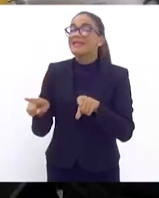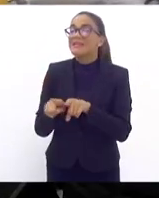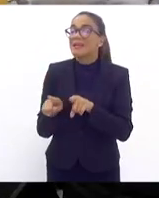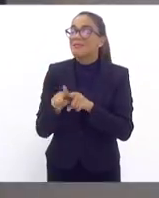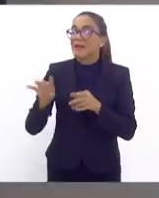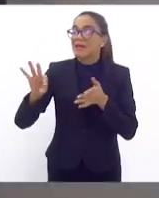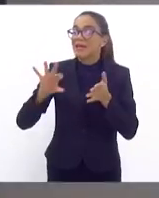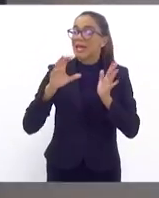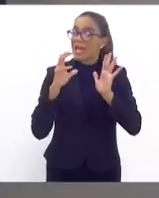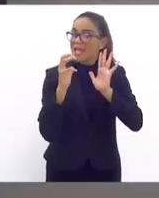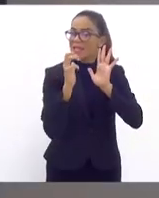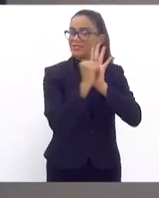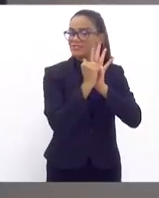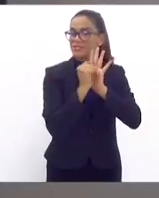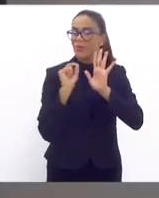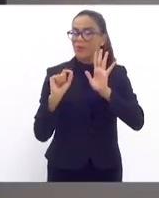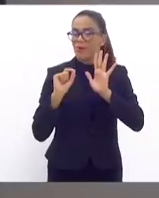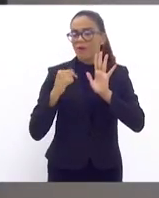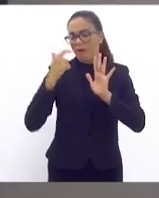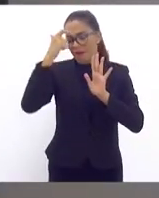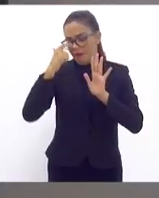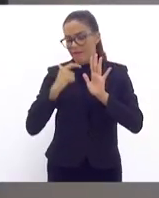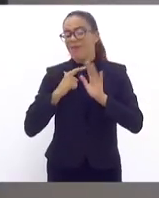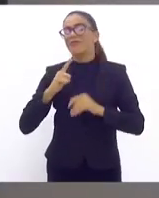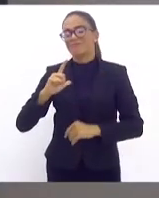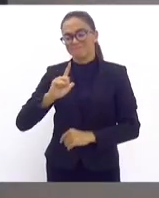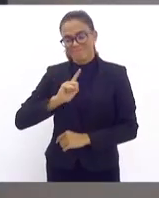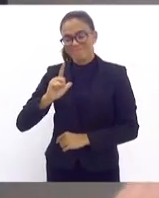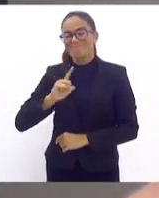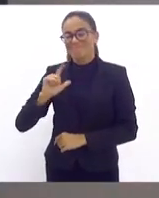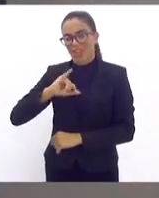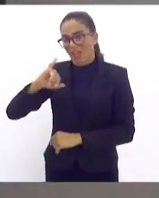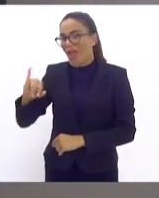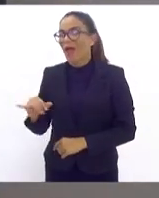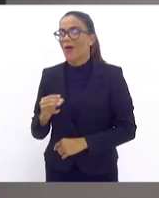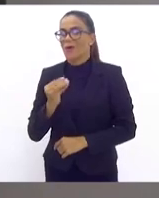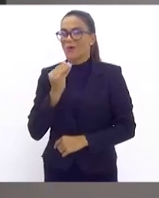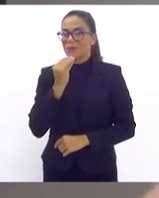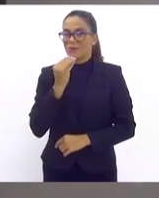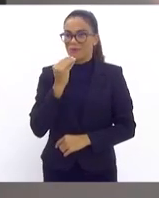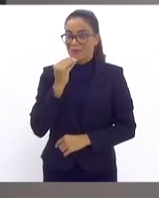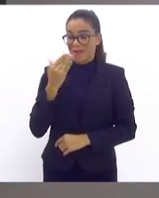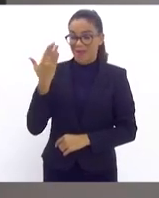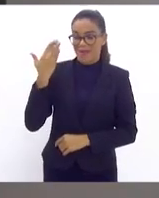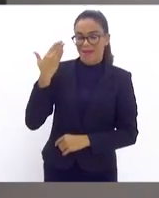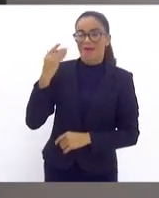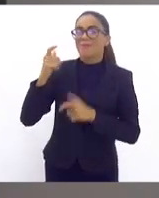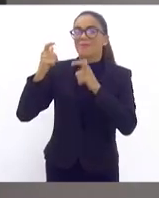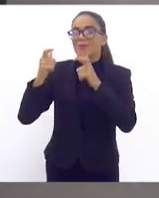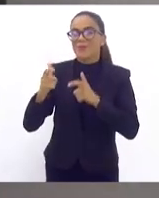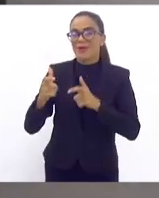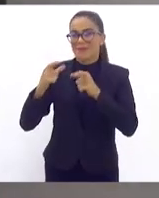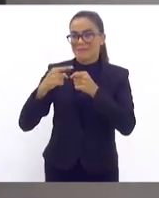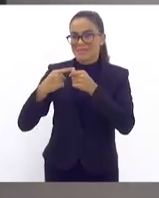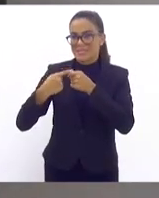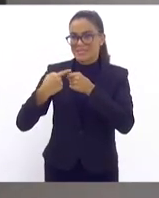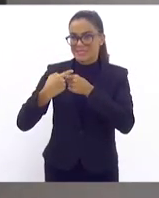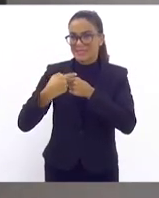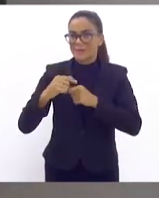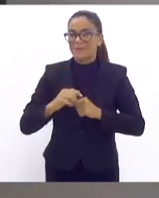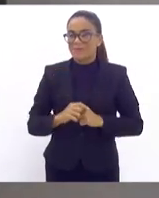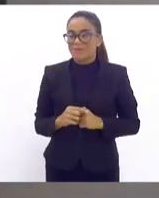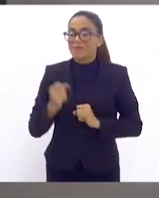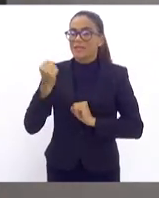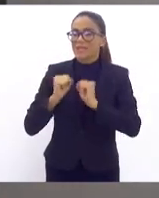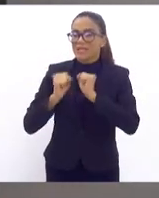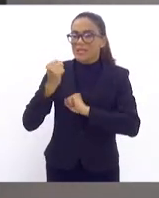registrar também que eu tive a oportunidade de presidir lá na minha cidade a Frente Parlamentar em Defesa da Indústria